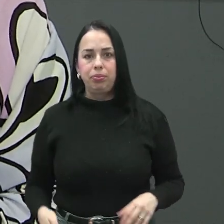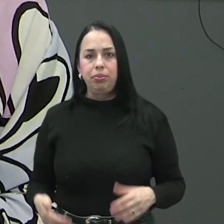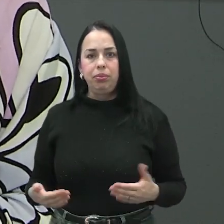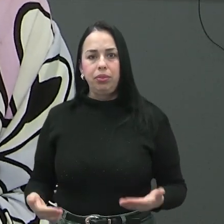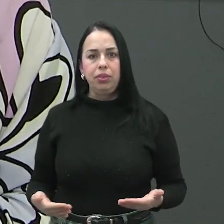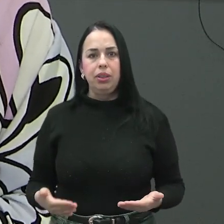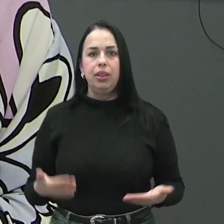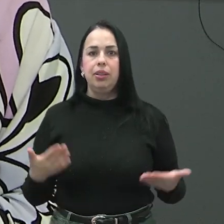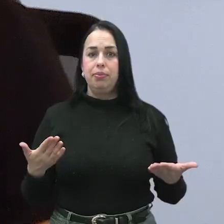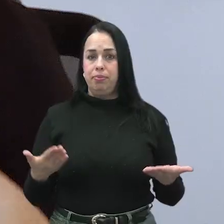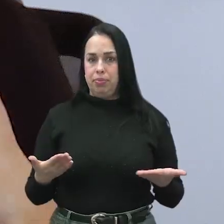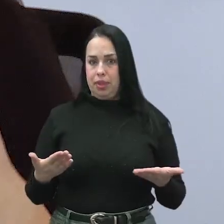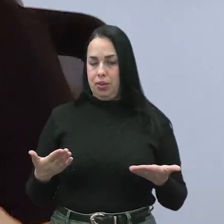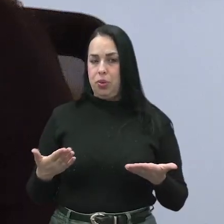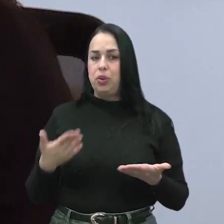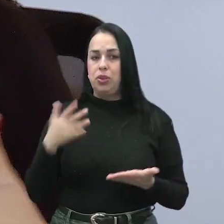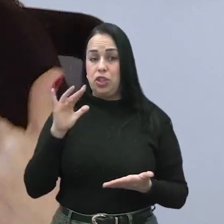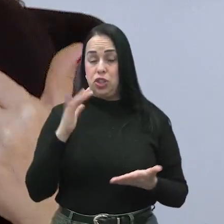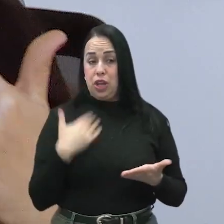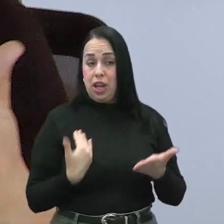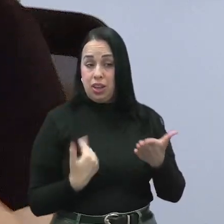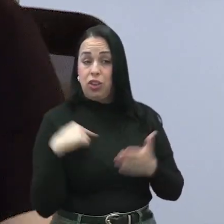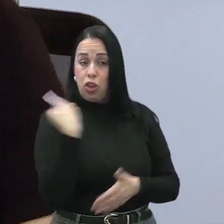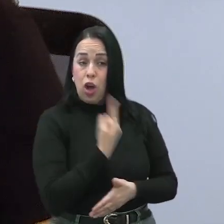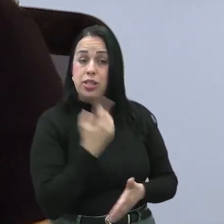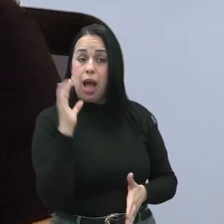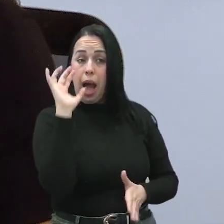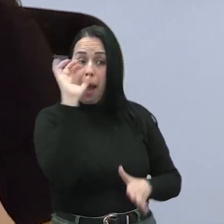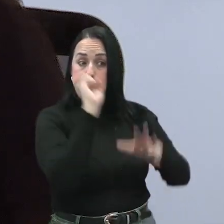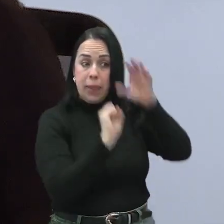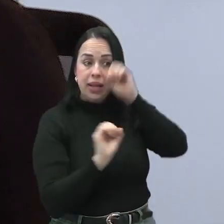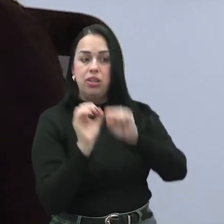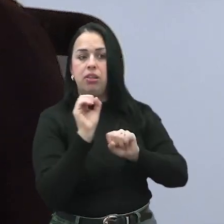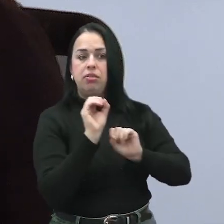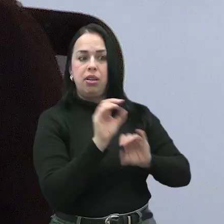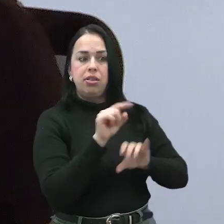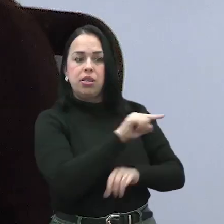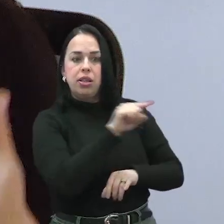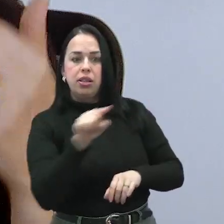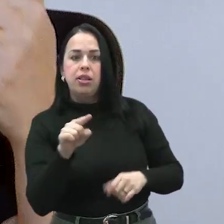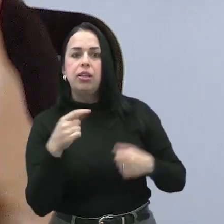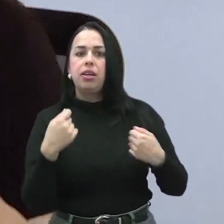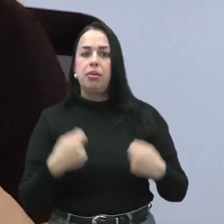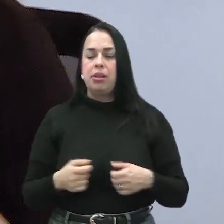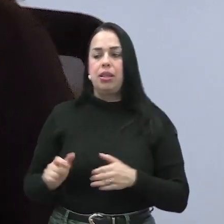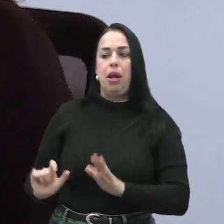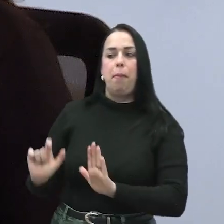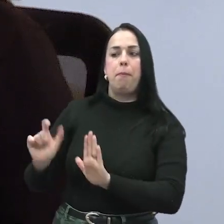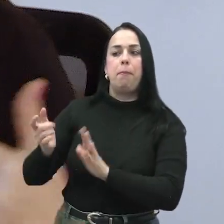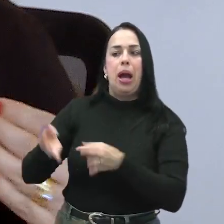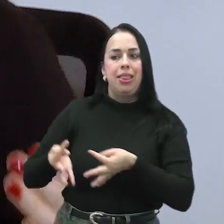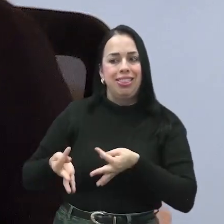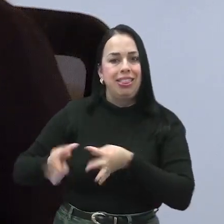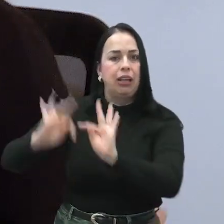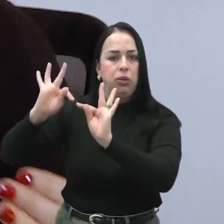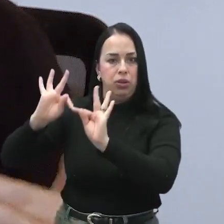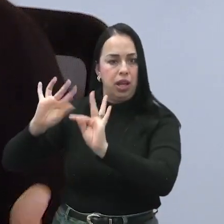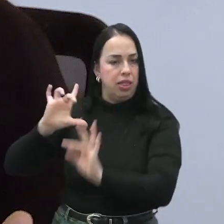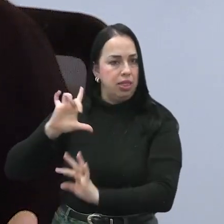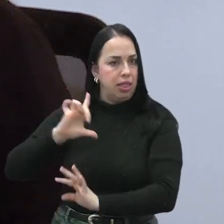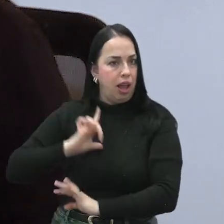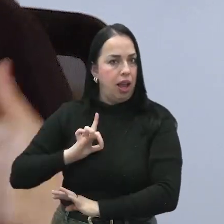IA generativa. Quando a gente faz esse letramento também da população, para a população entender que existe uma